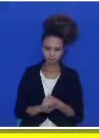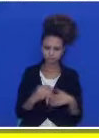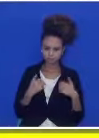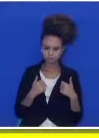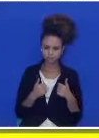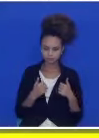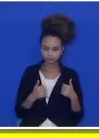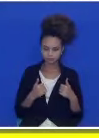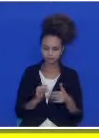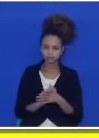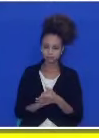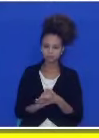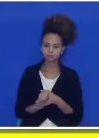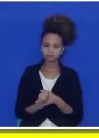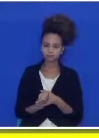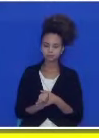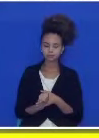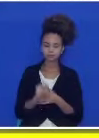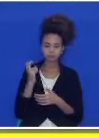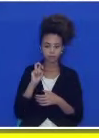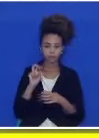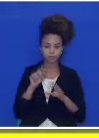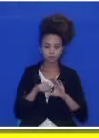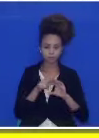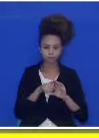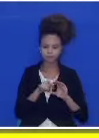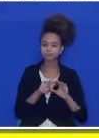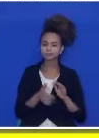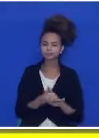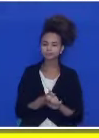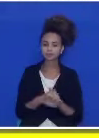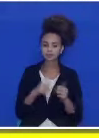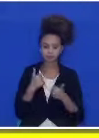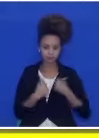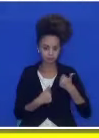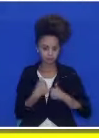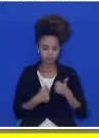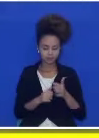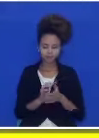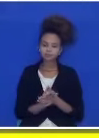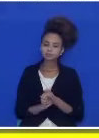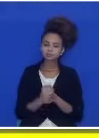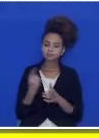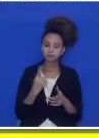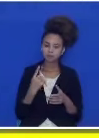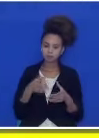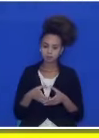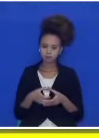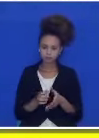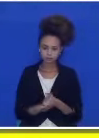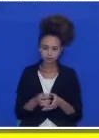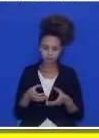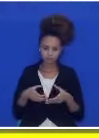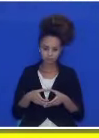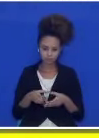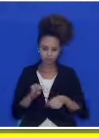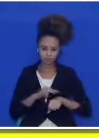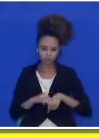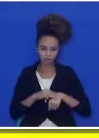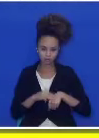Muito bem, já estamos aqui ao lado do nosso quinto globo. Time Mania, primeira bola sorteada, bola marrom